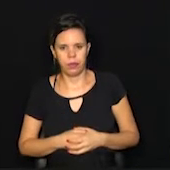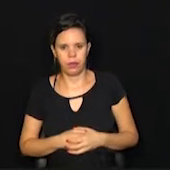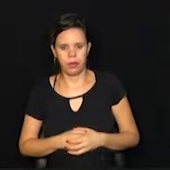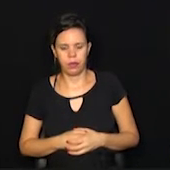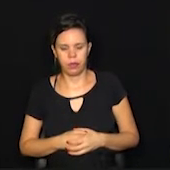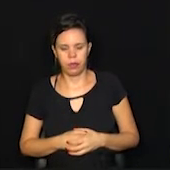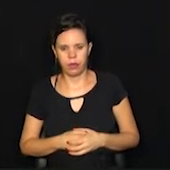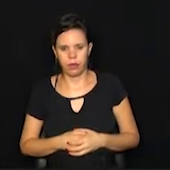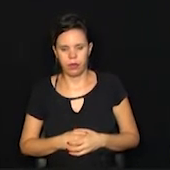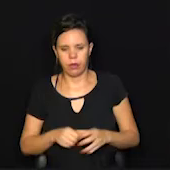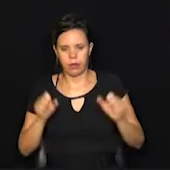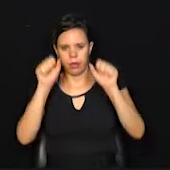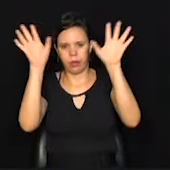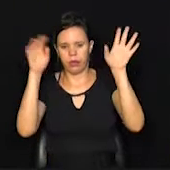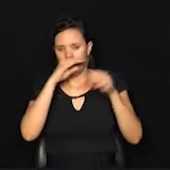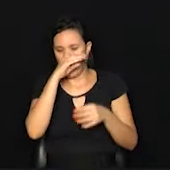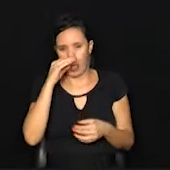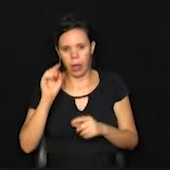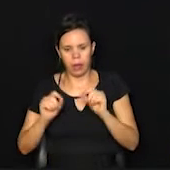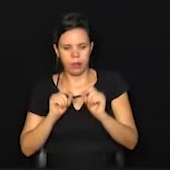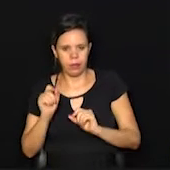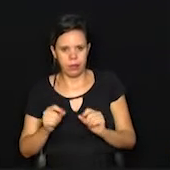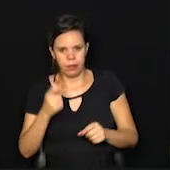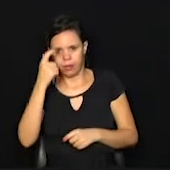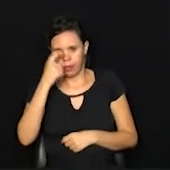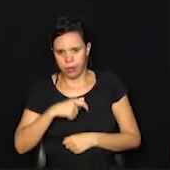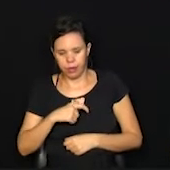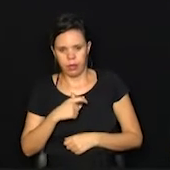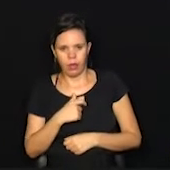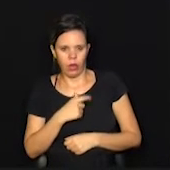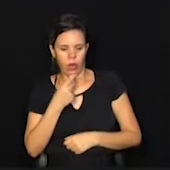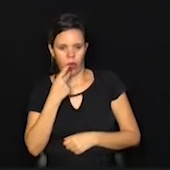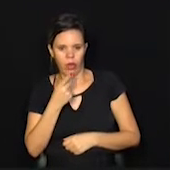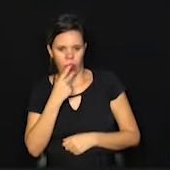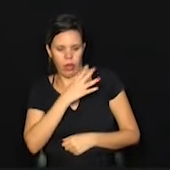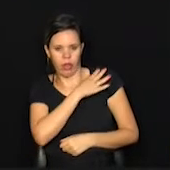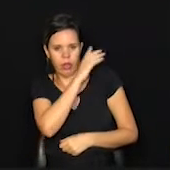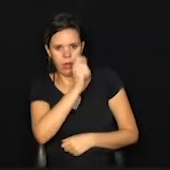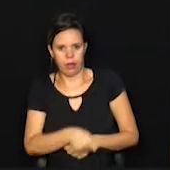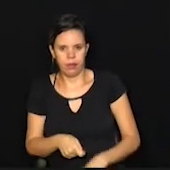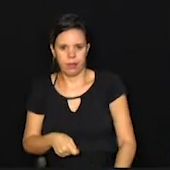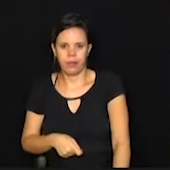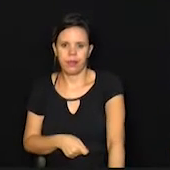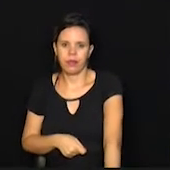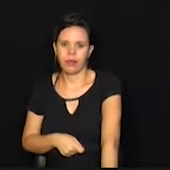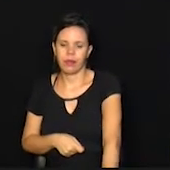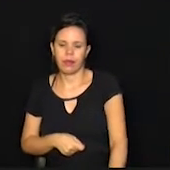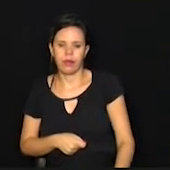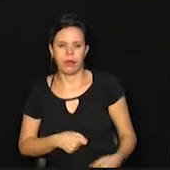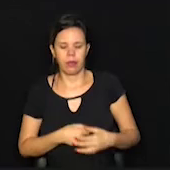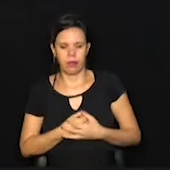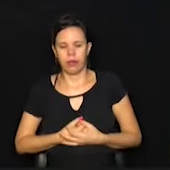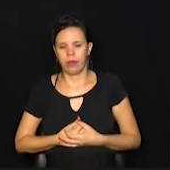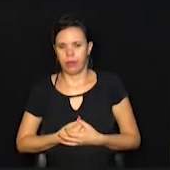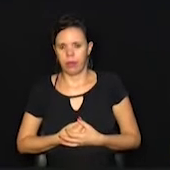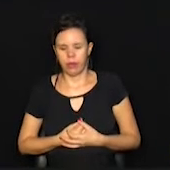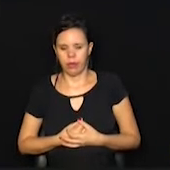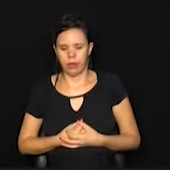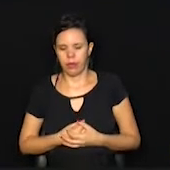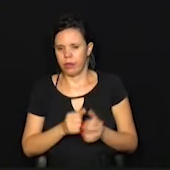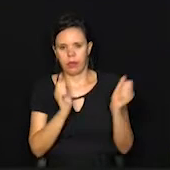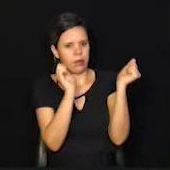falei isso para deixar claro o seguinte eu não sou quando eu falo da ditadura não tô falando da